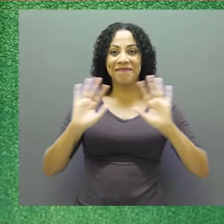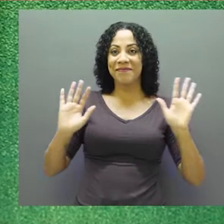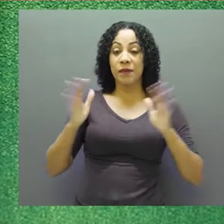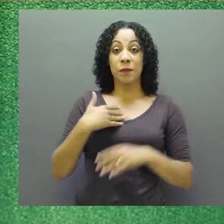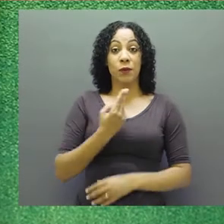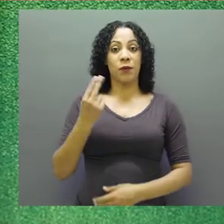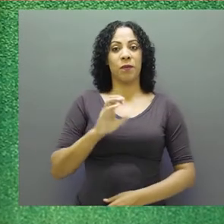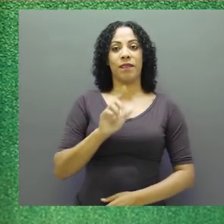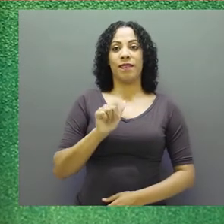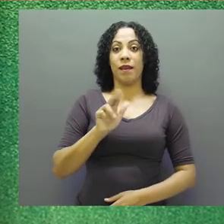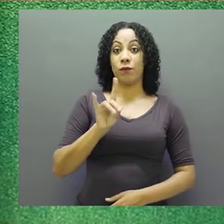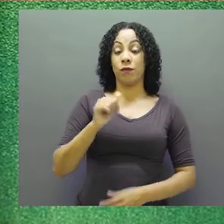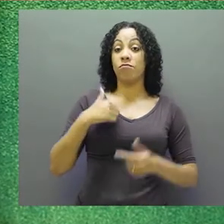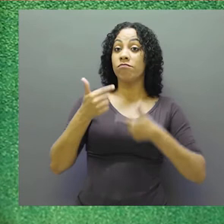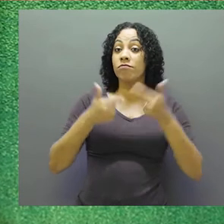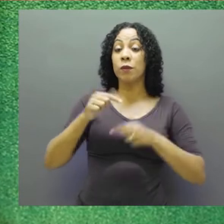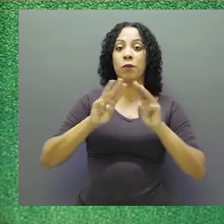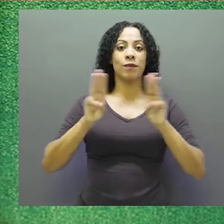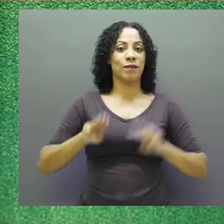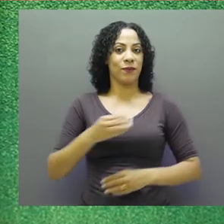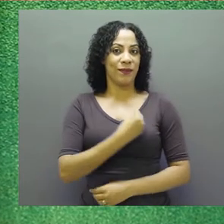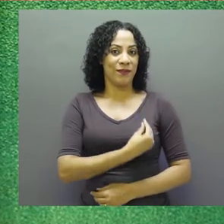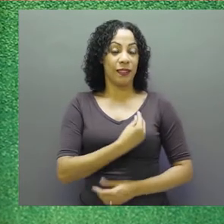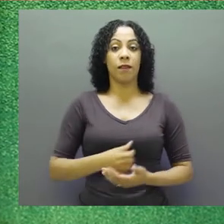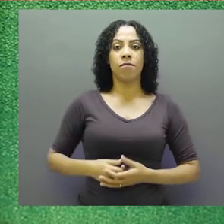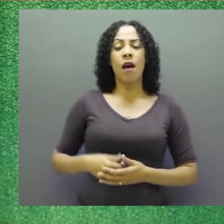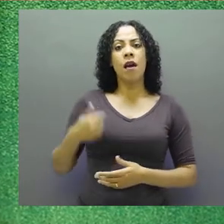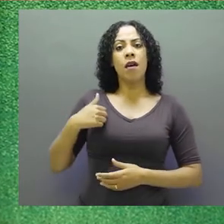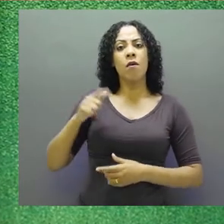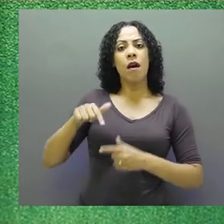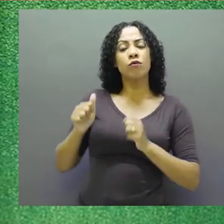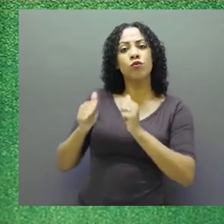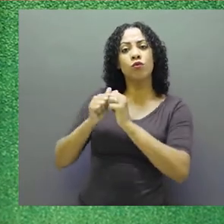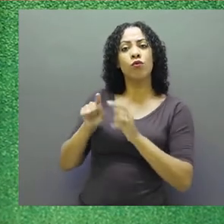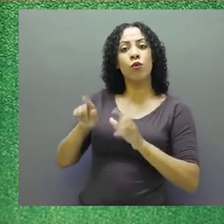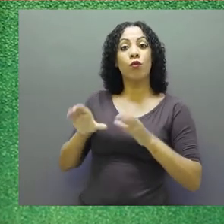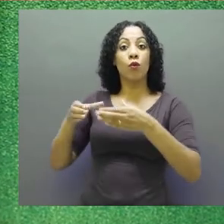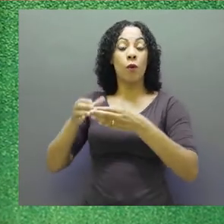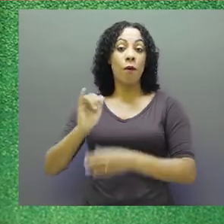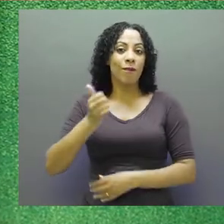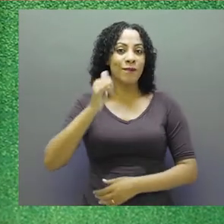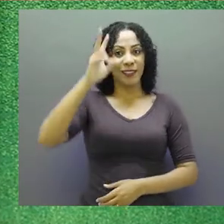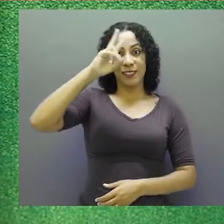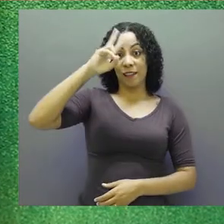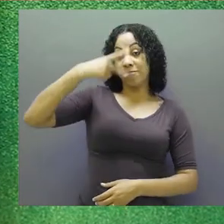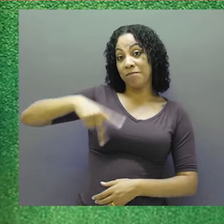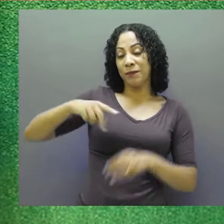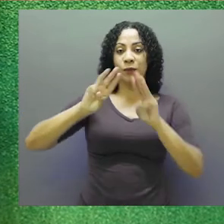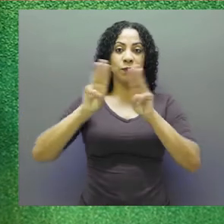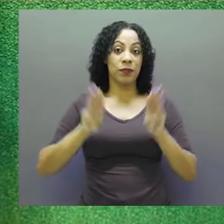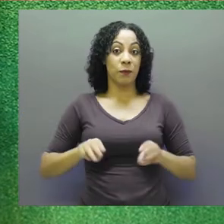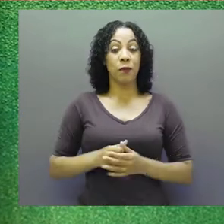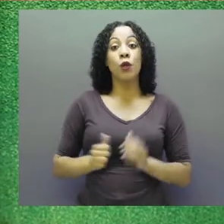Oi, pessoal, meu nome é Cláudia, eu trabalho no Museu da Vida e faço parte do grupo Contadores de Histórias